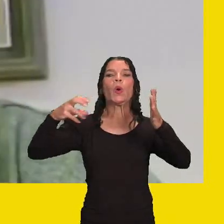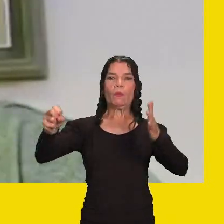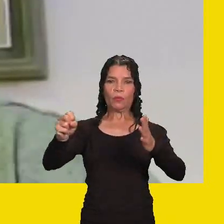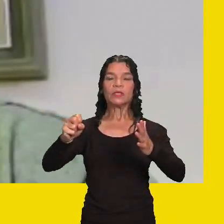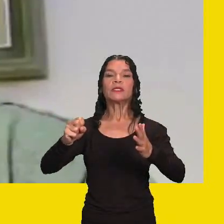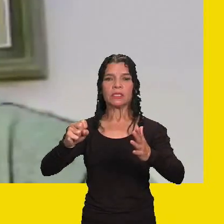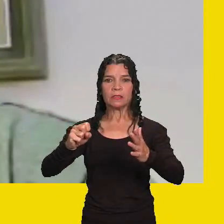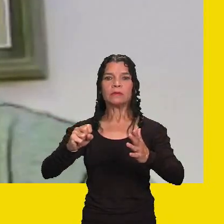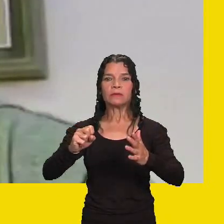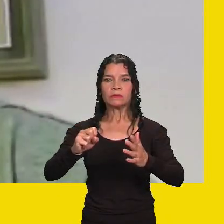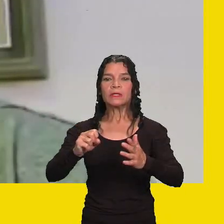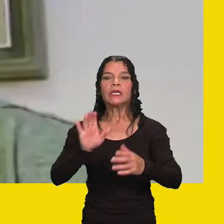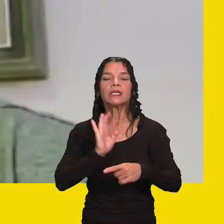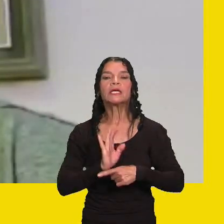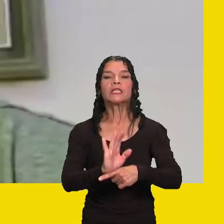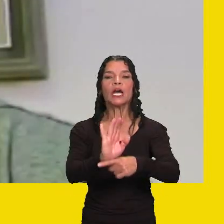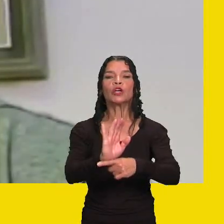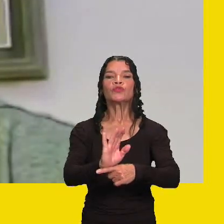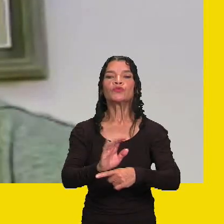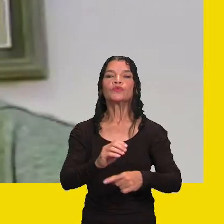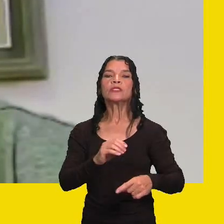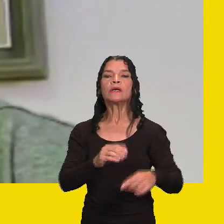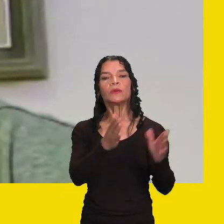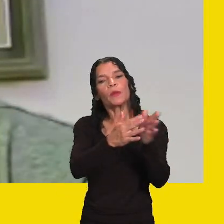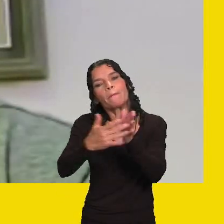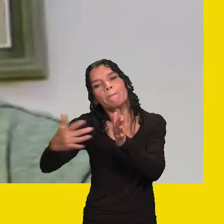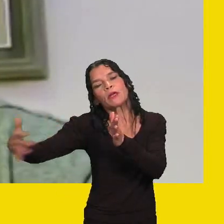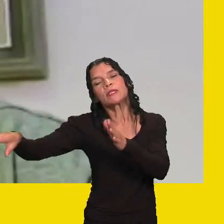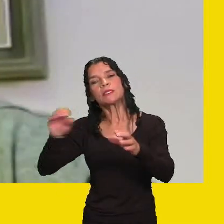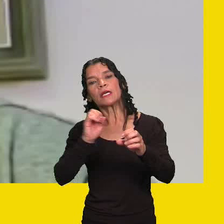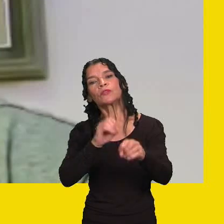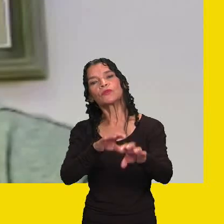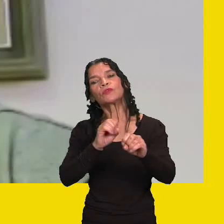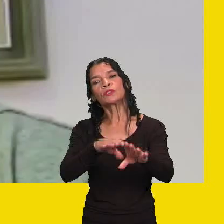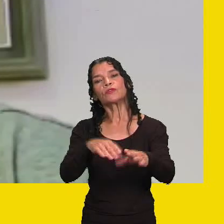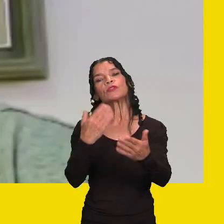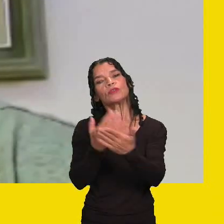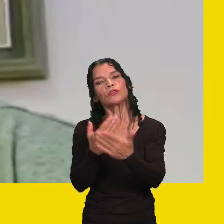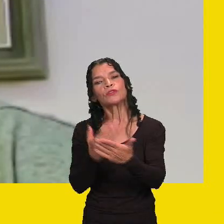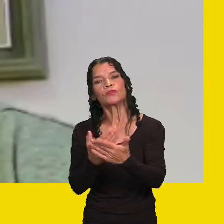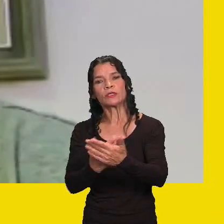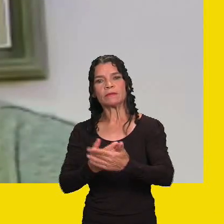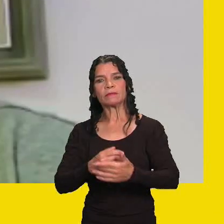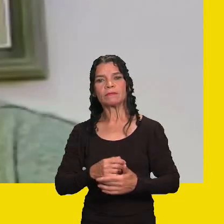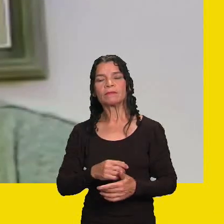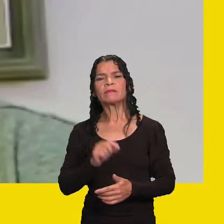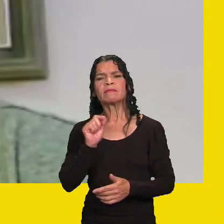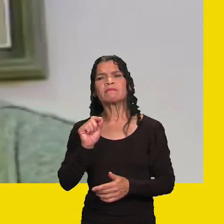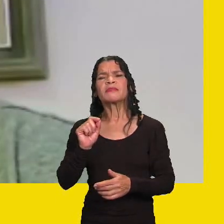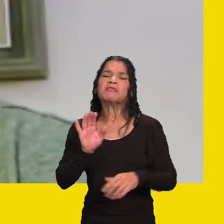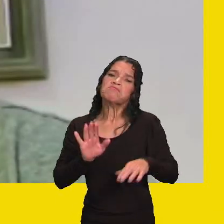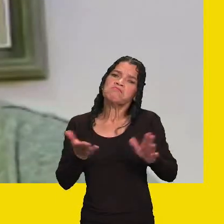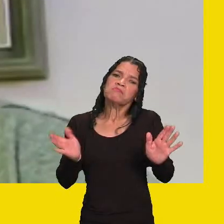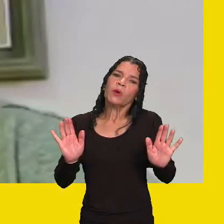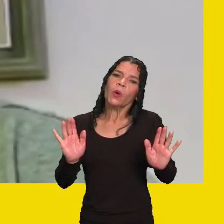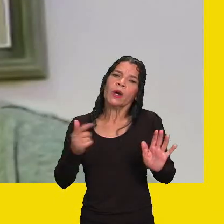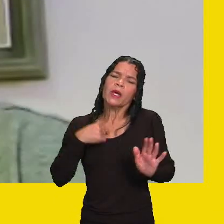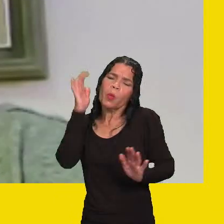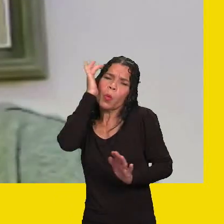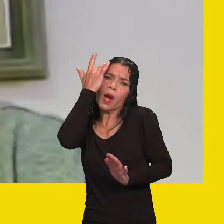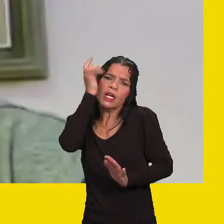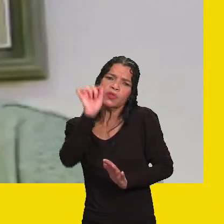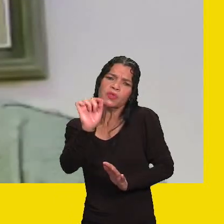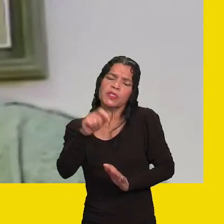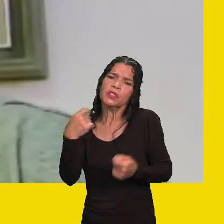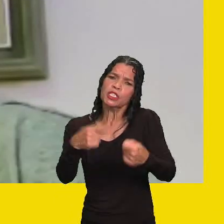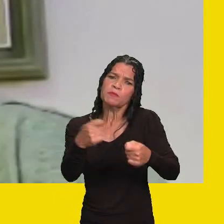dentro do processo educacional que a gente tem por aí, o processo de escolarização. De qualquer modo, eu acho que a gente